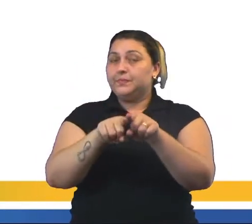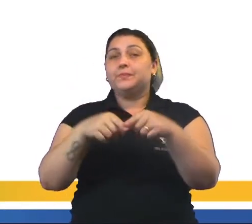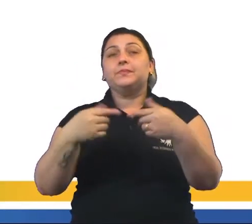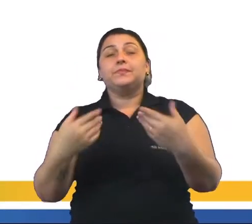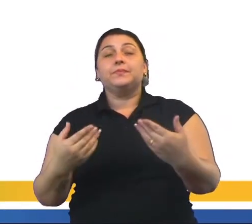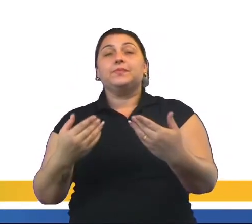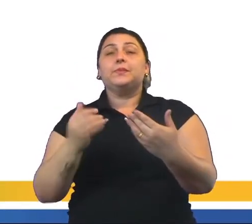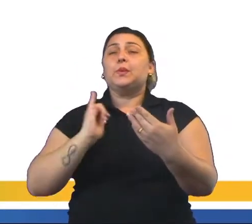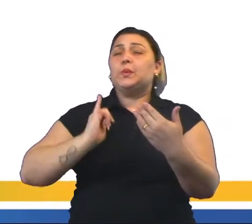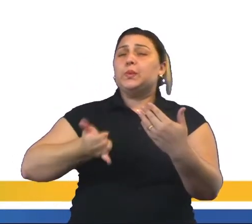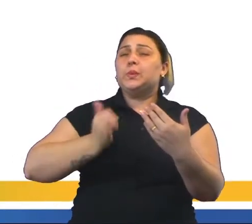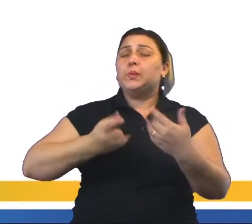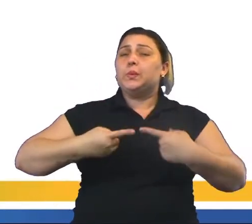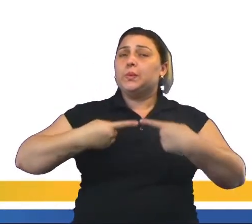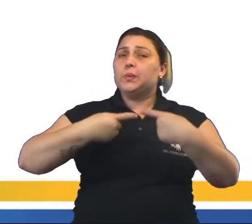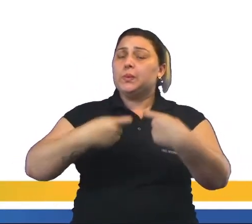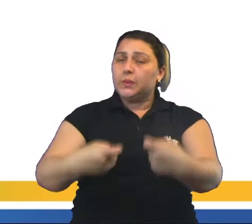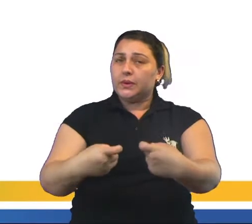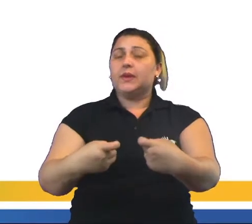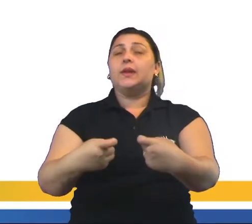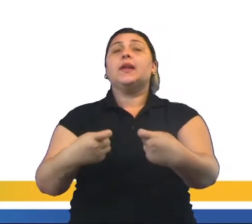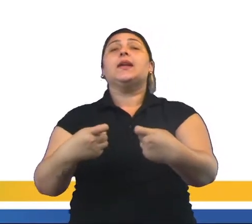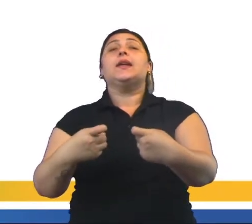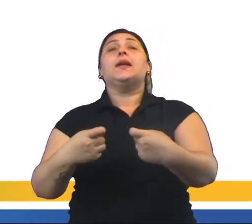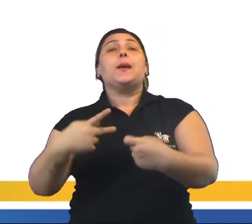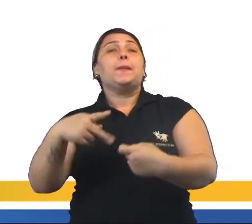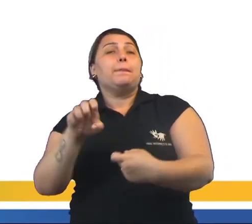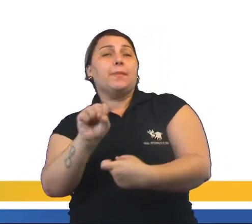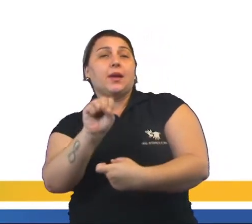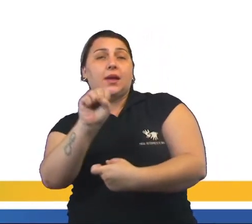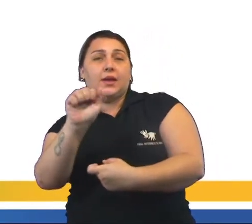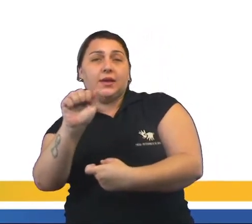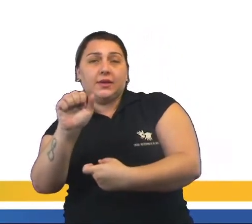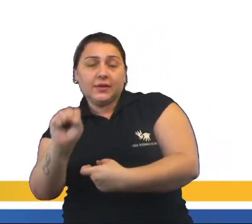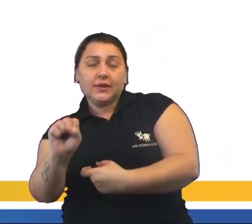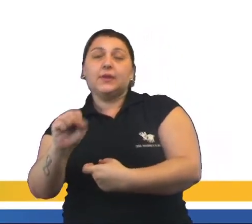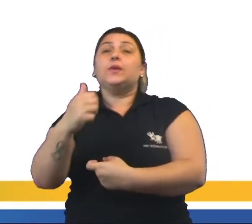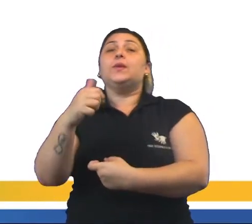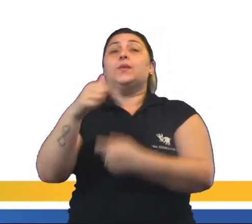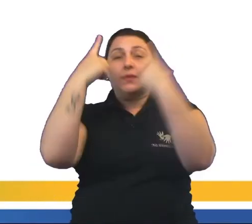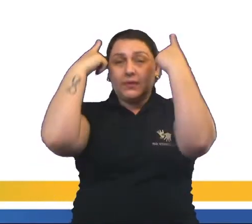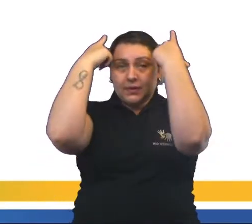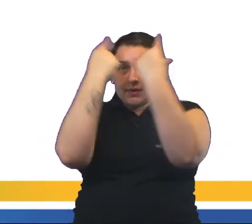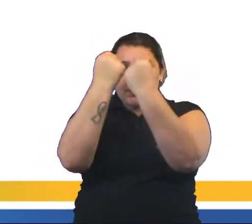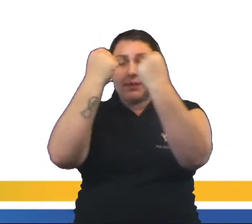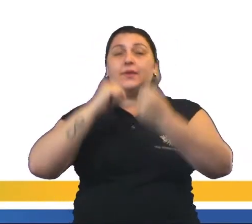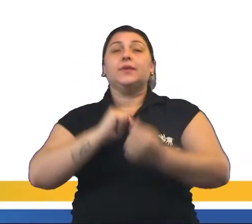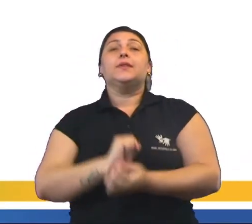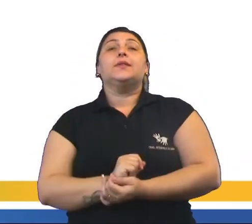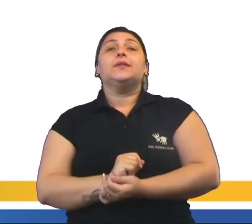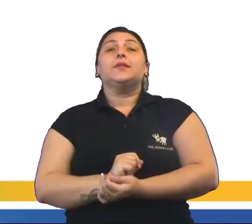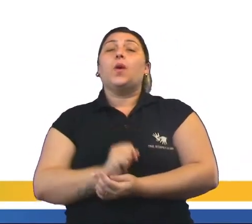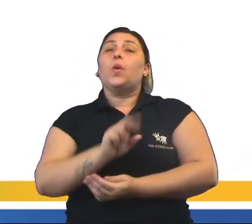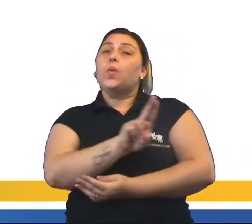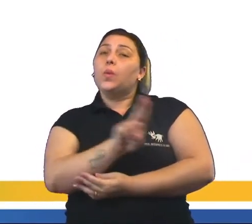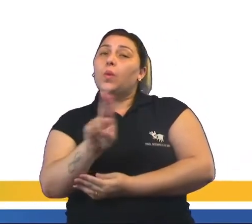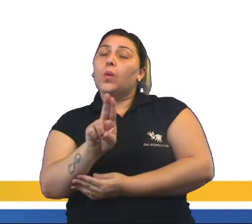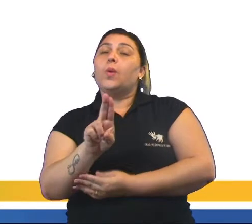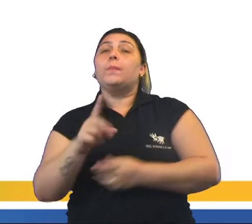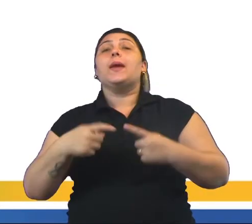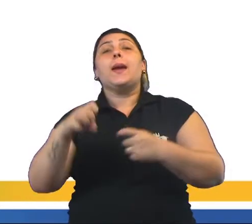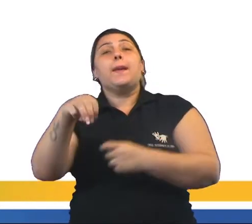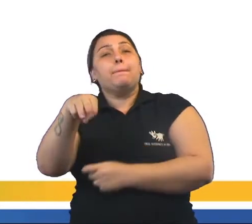narrou as guerras médicas, que era a guerra entre os persas e os gregos. E recebe esse nome, guerras